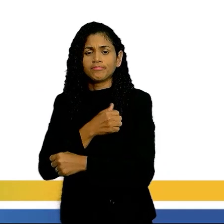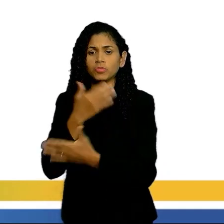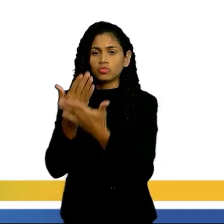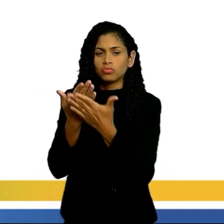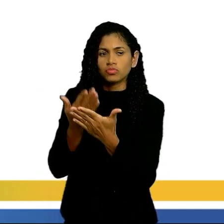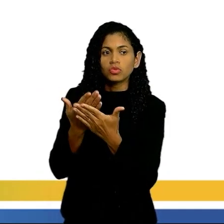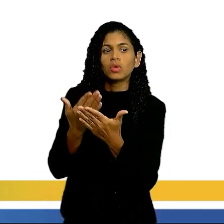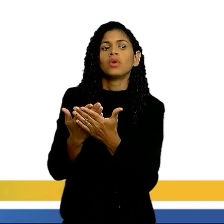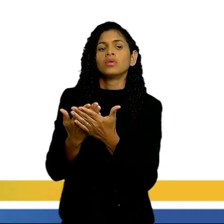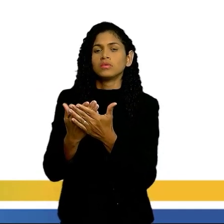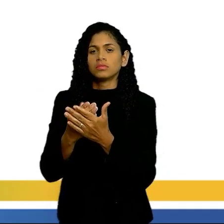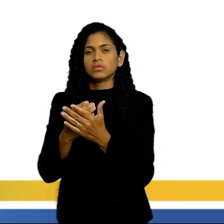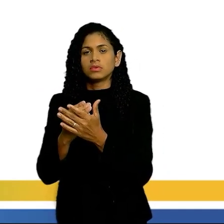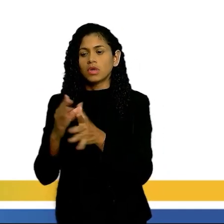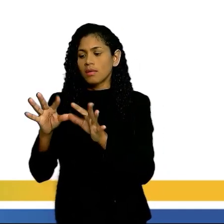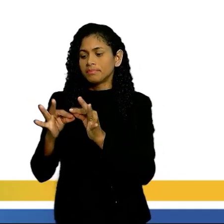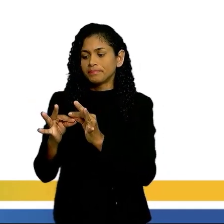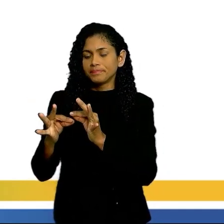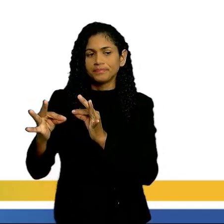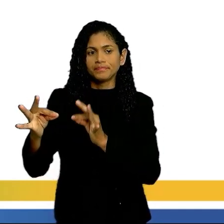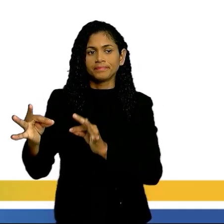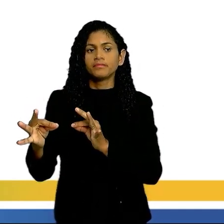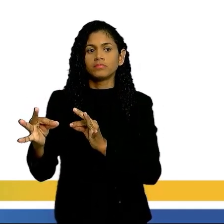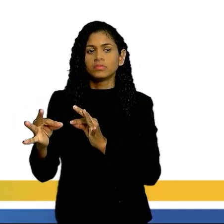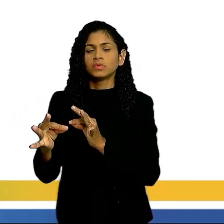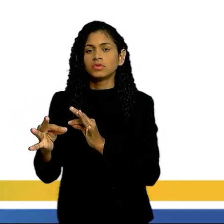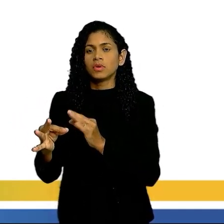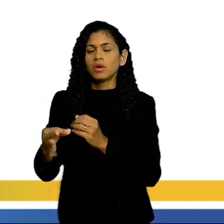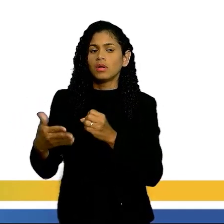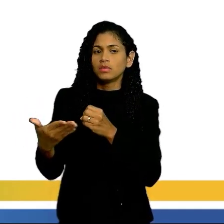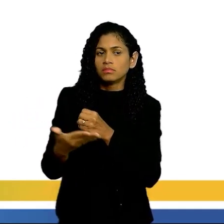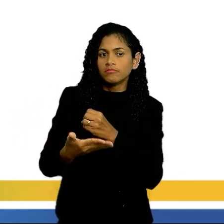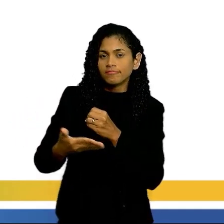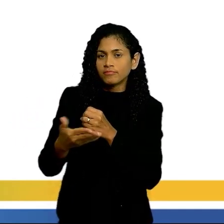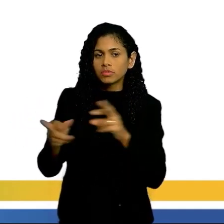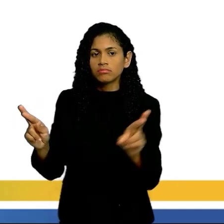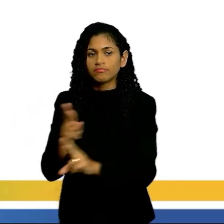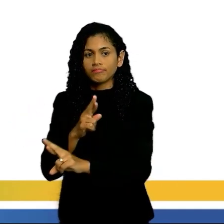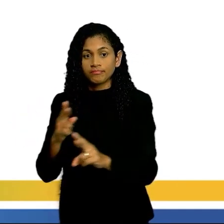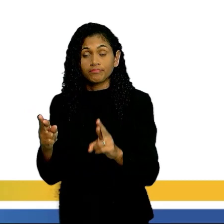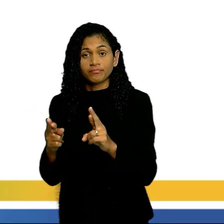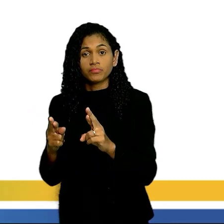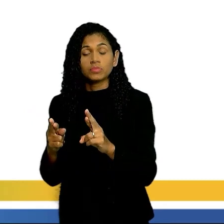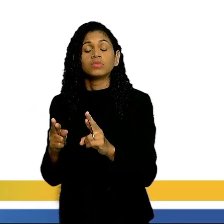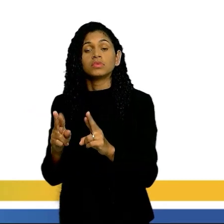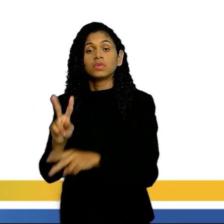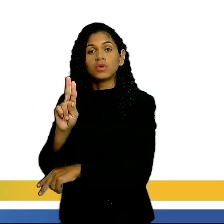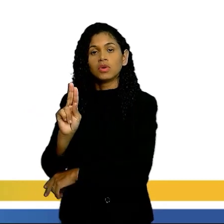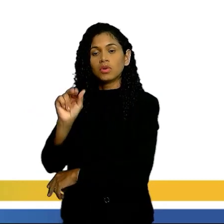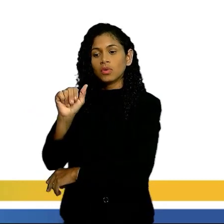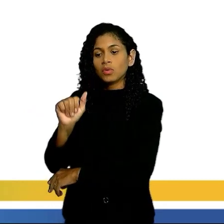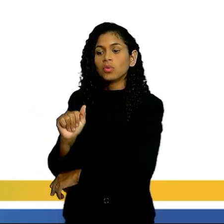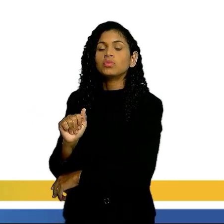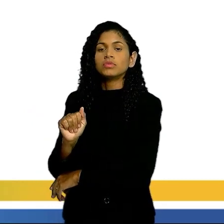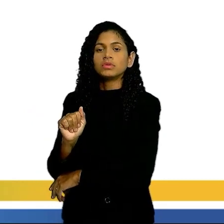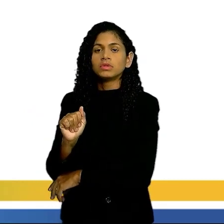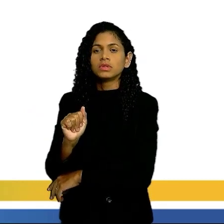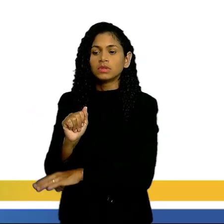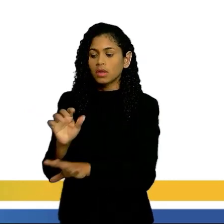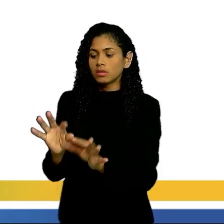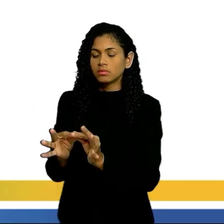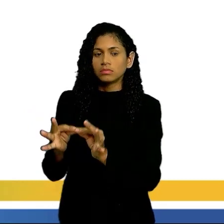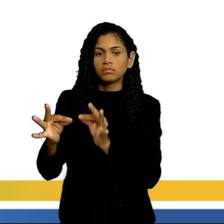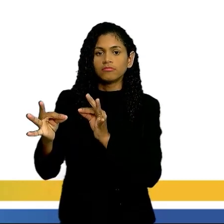estabelecer relações entre as unidades de medidas são ações importantes para a